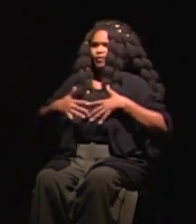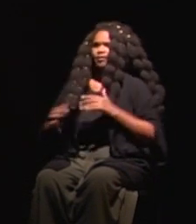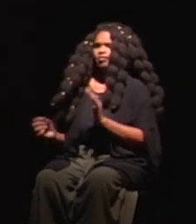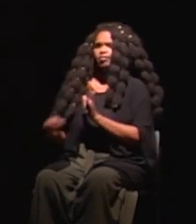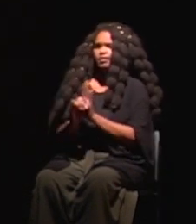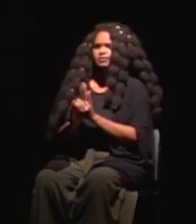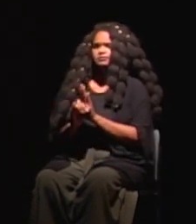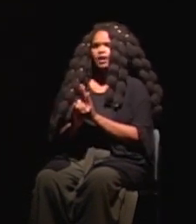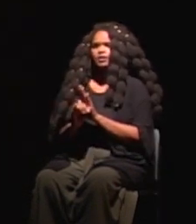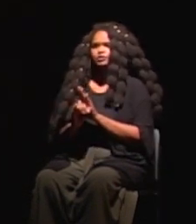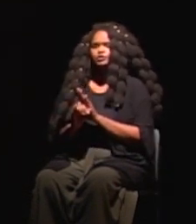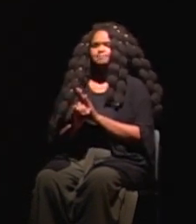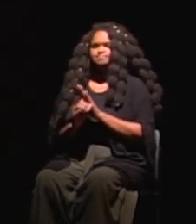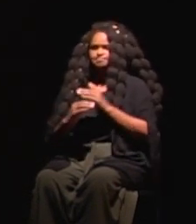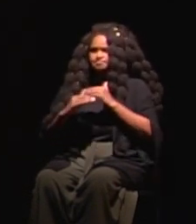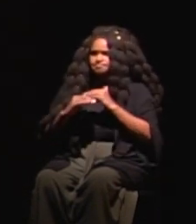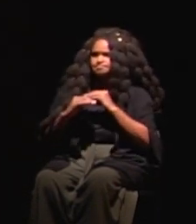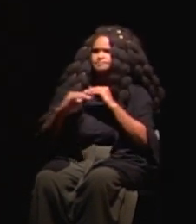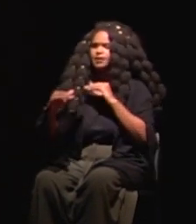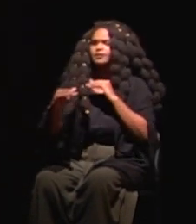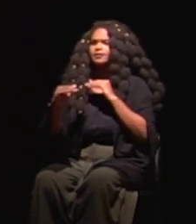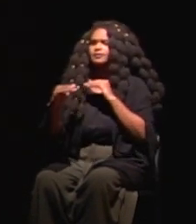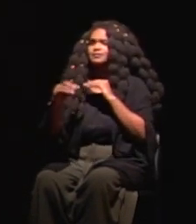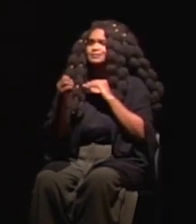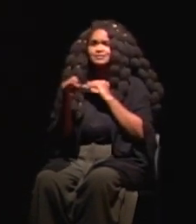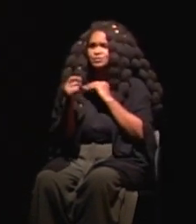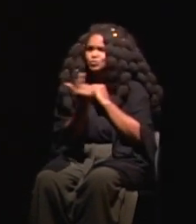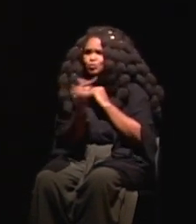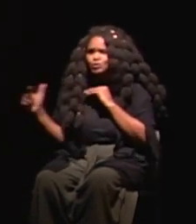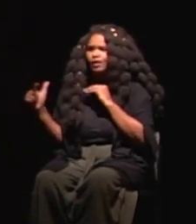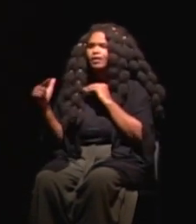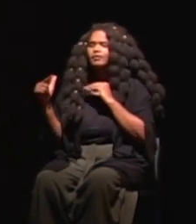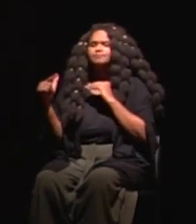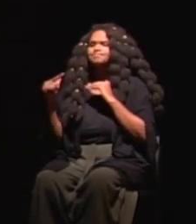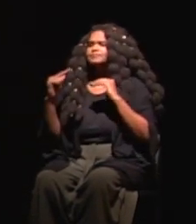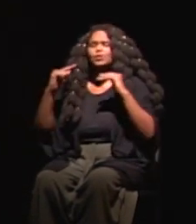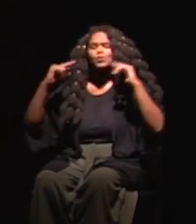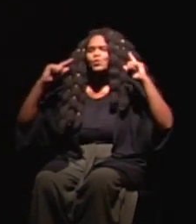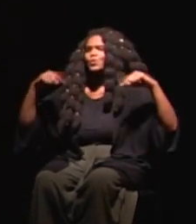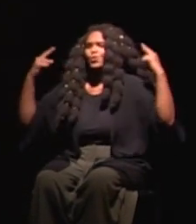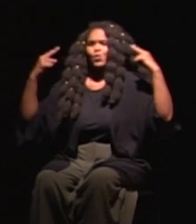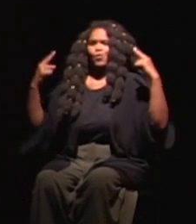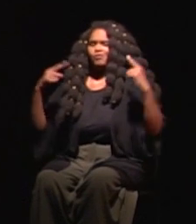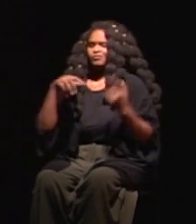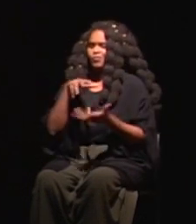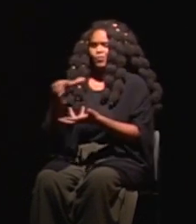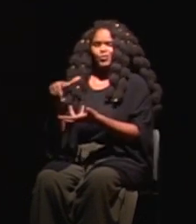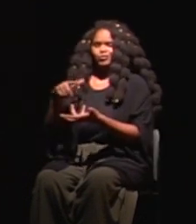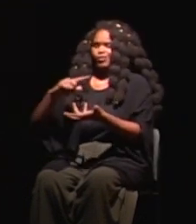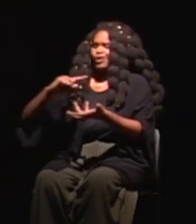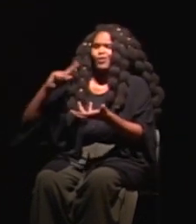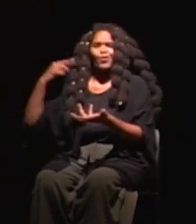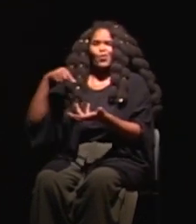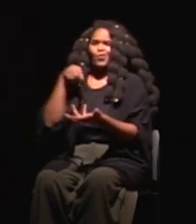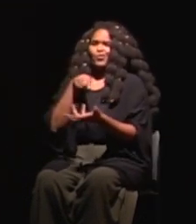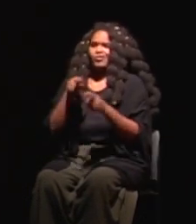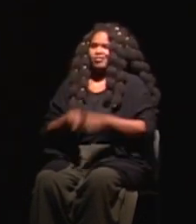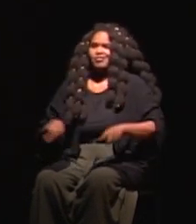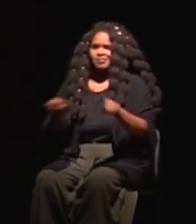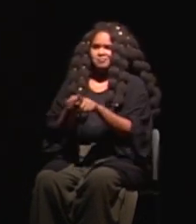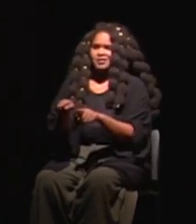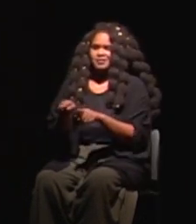identidade, vão ficar loucas neste mundo maluco que compartilhamos. Eu acho que a